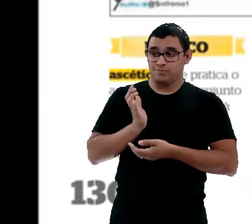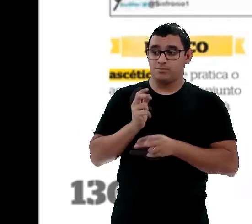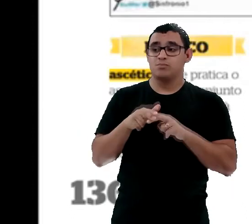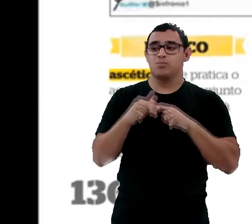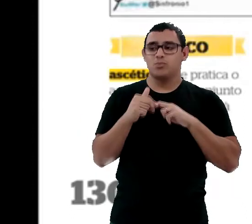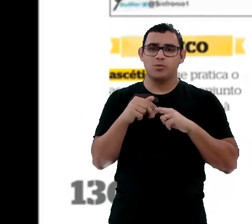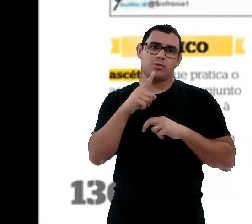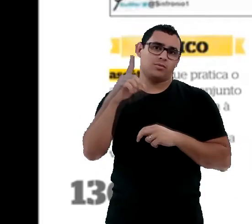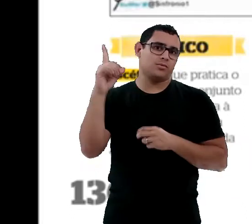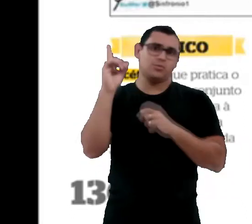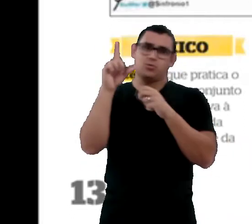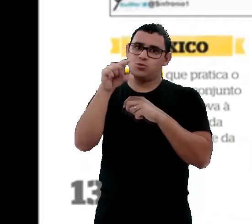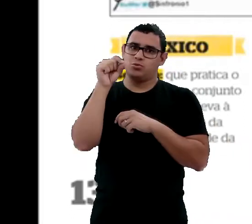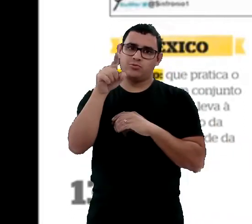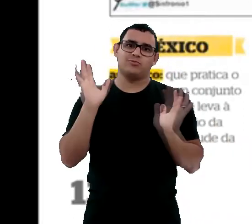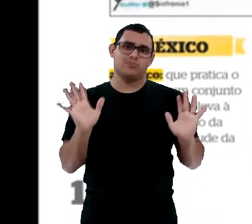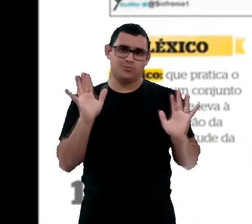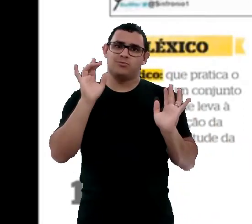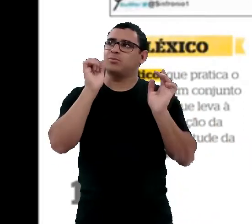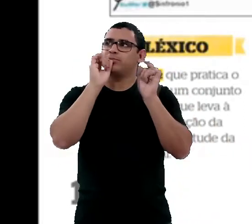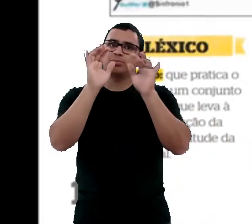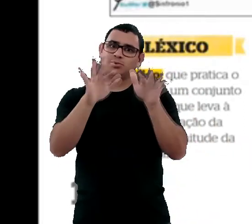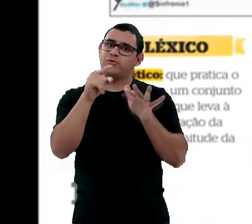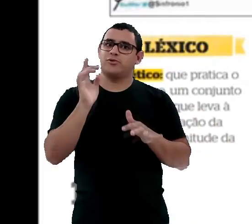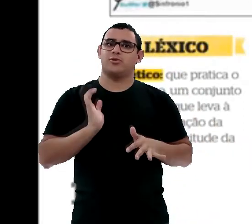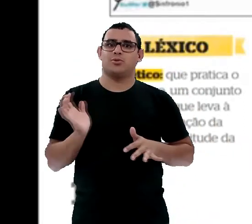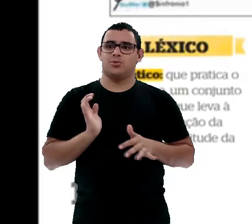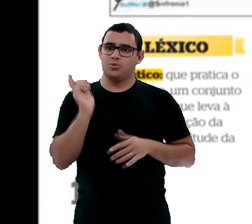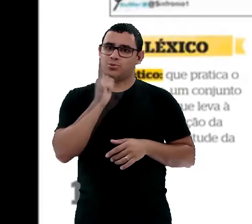você conseguiu lucros, você conseguiu